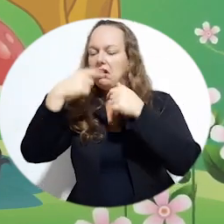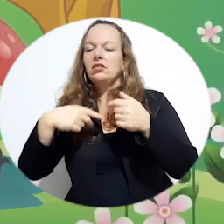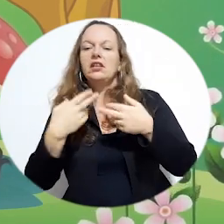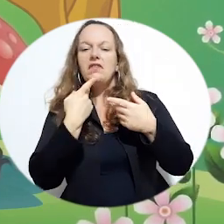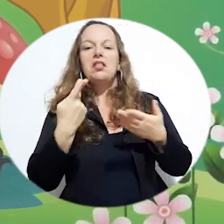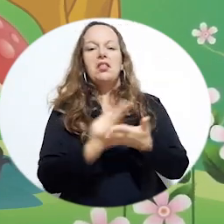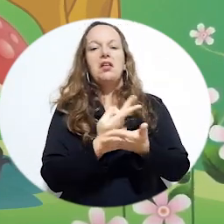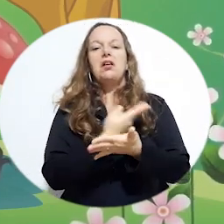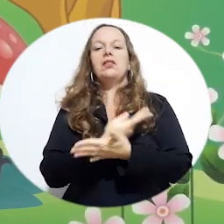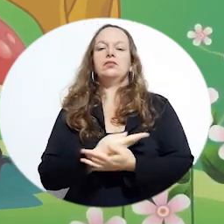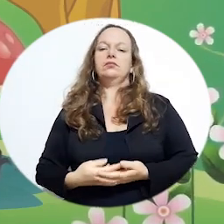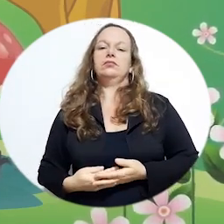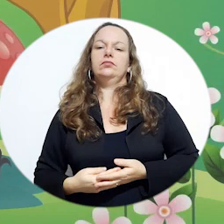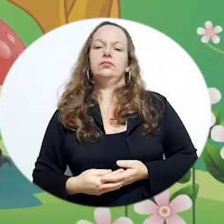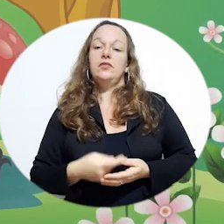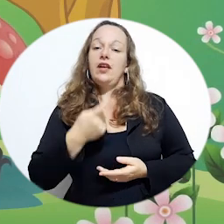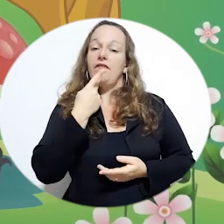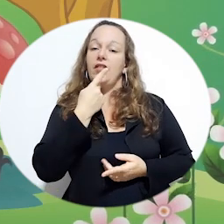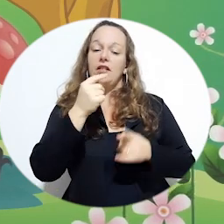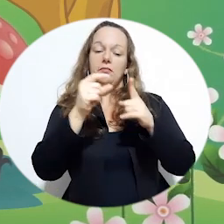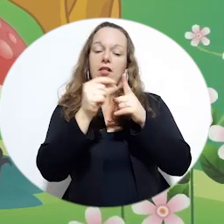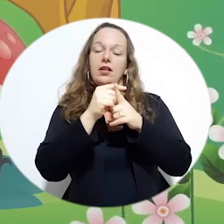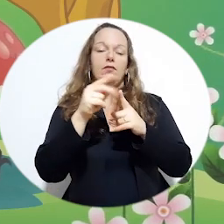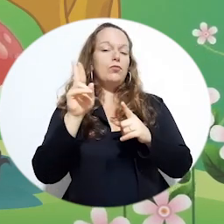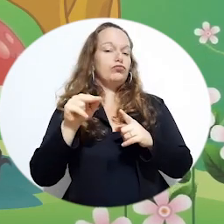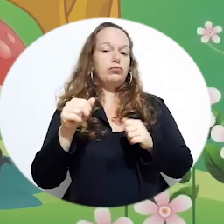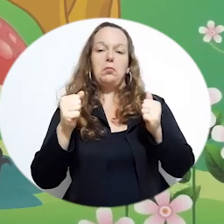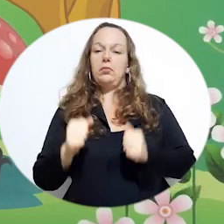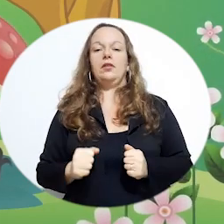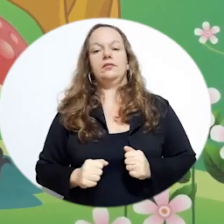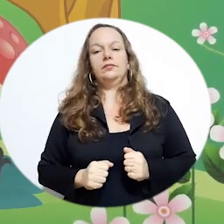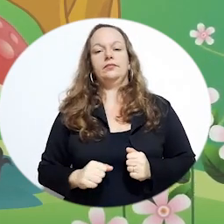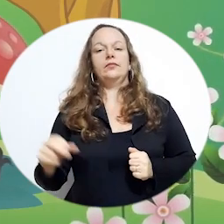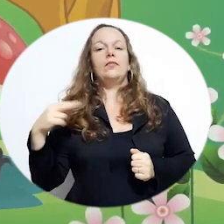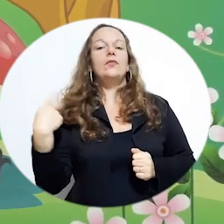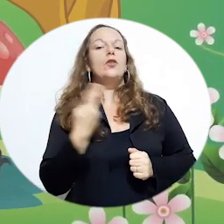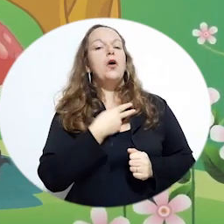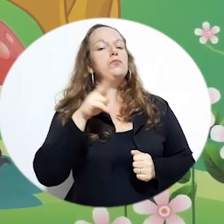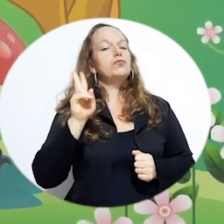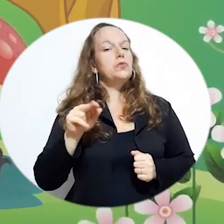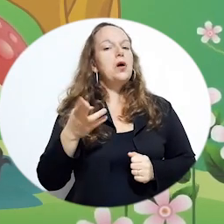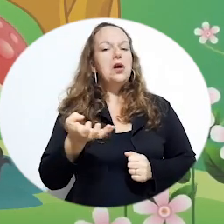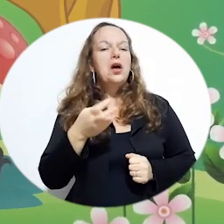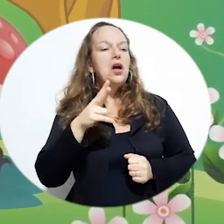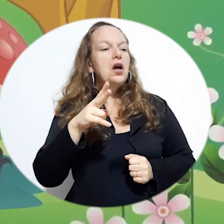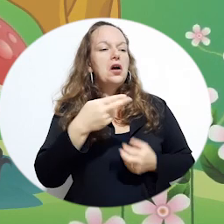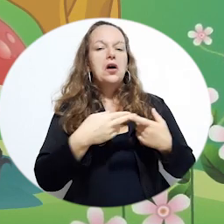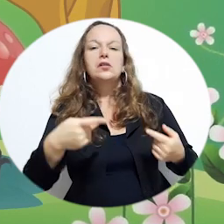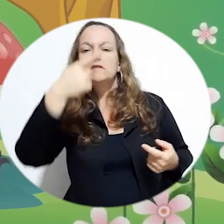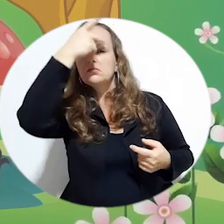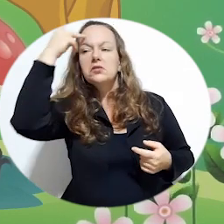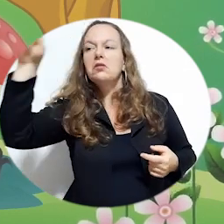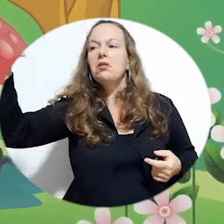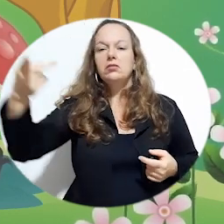é cobiçar. E a palavra nos diz, é o 10º mandamento, que não podemos ser assim, ok?